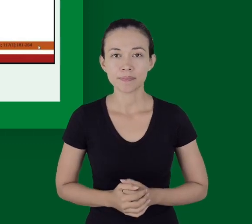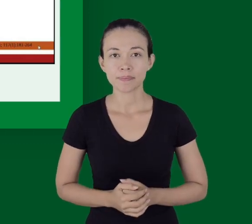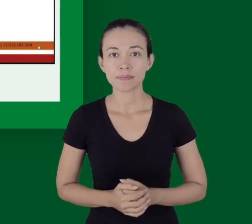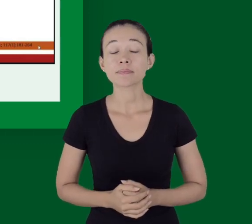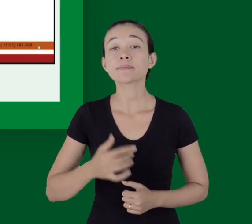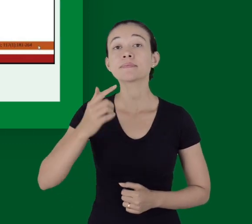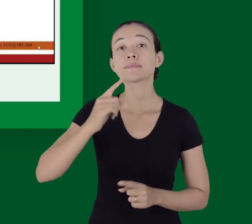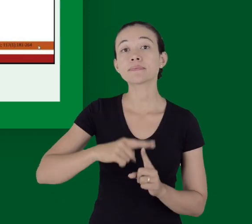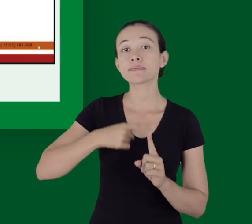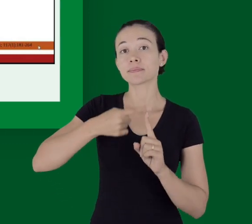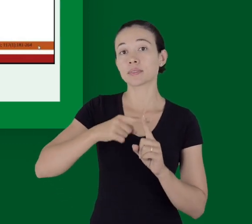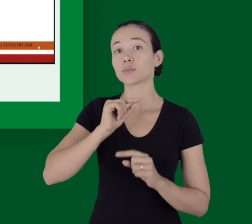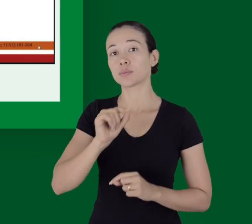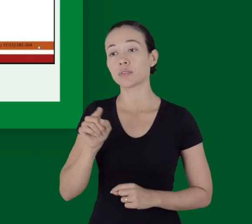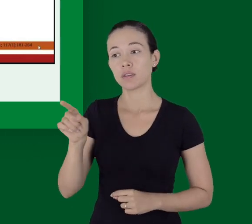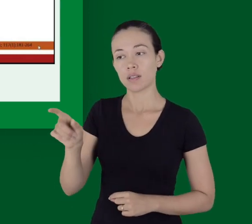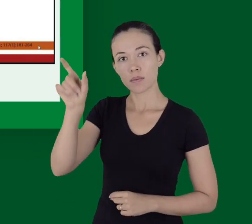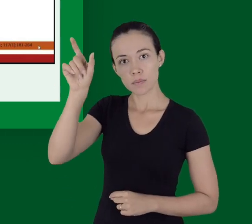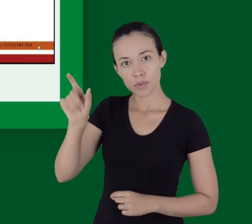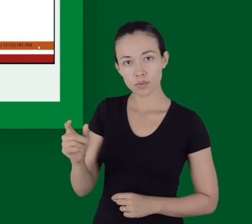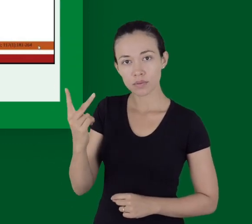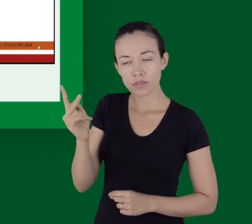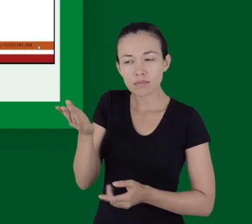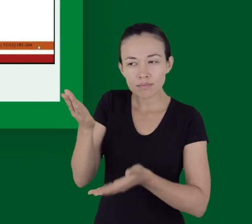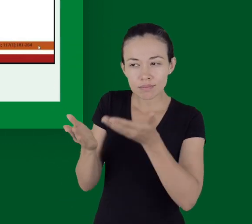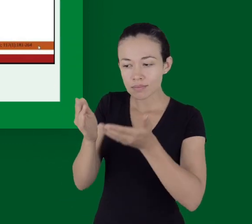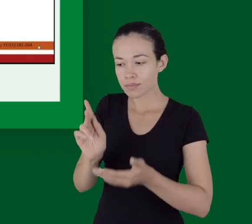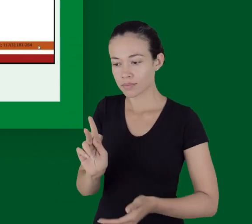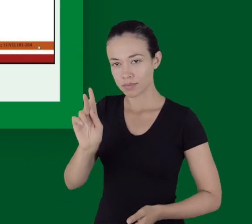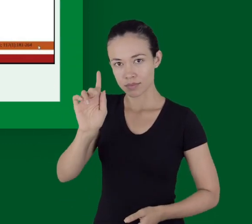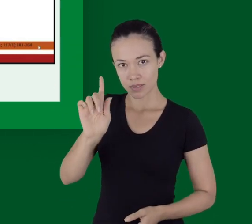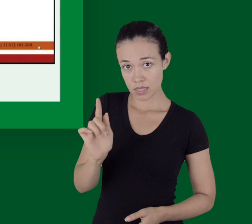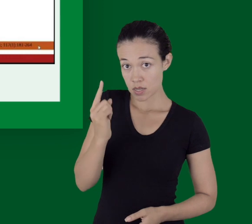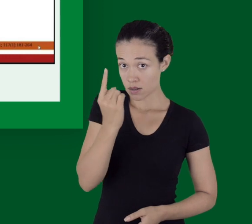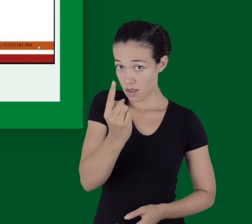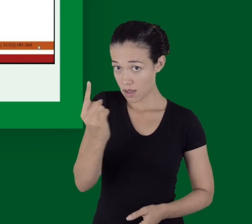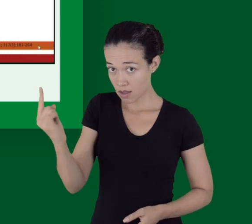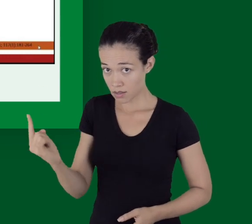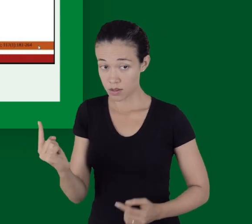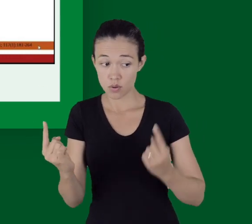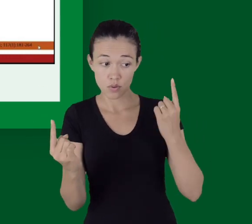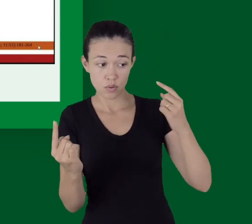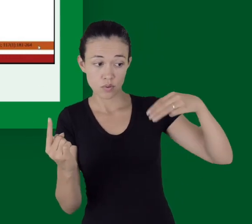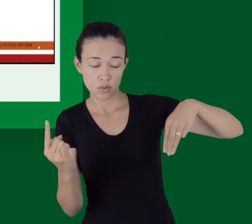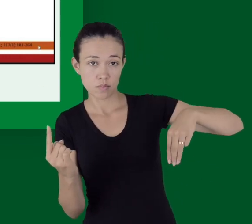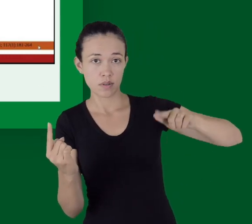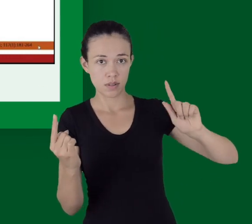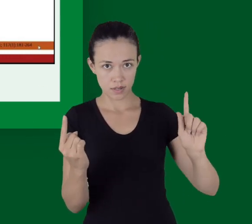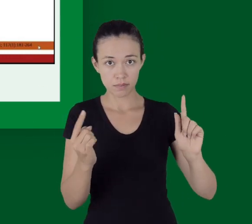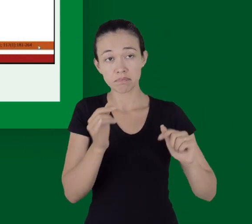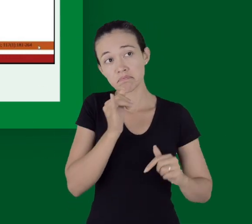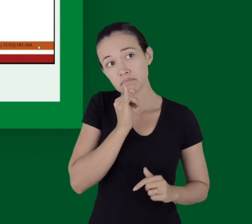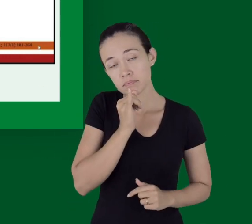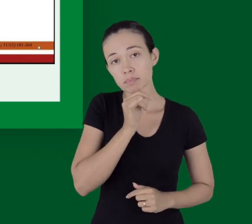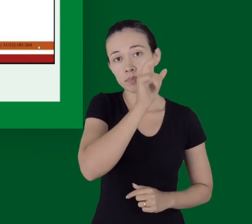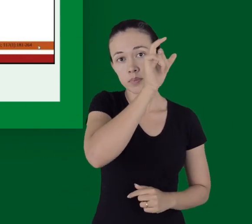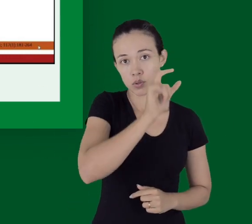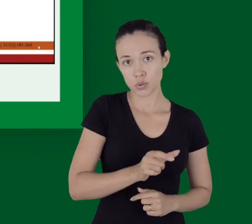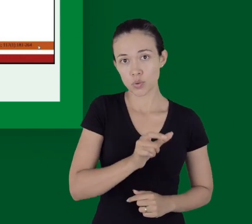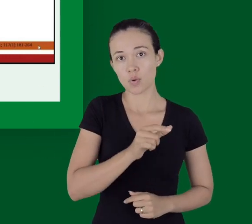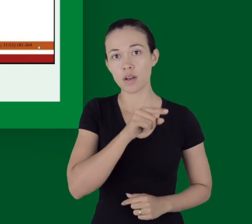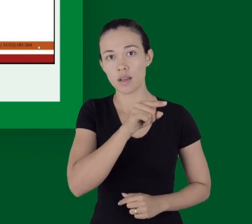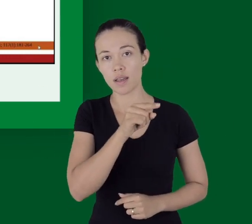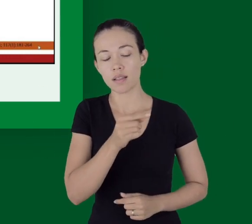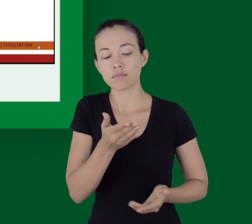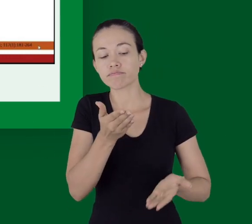e fazer 70 miligramas de 12 em 12 horas. Só cuidado para os casos dos pacientes que têm mais de 75